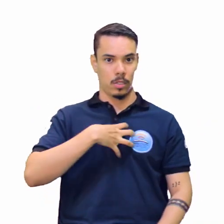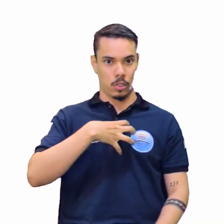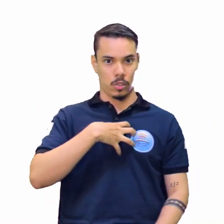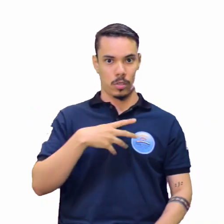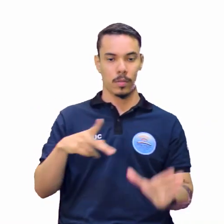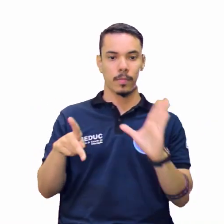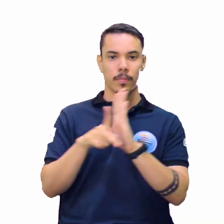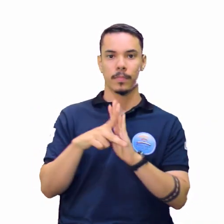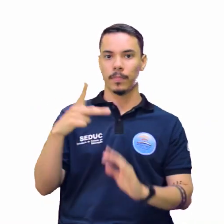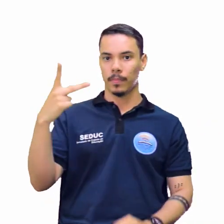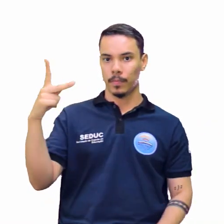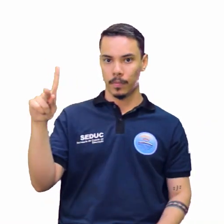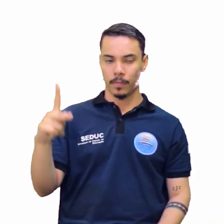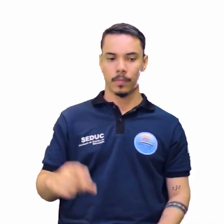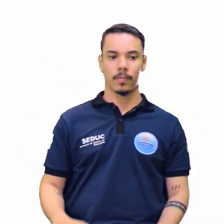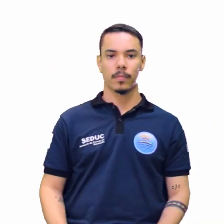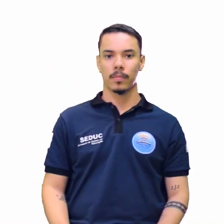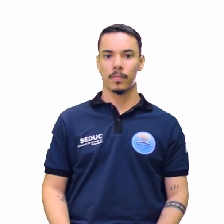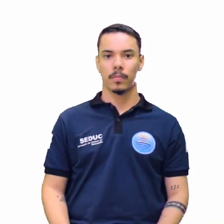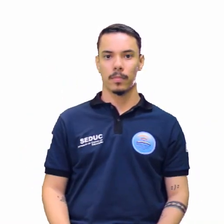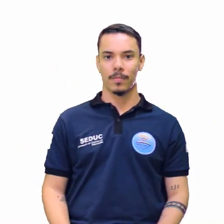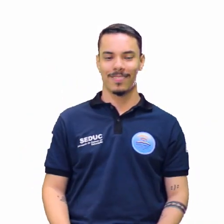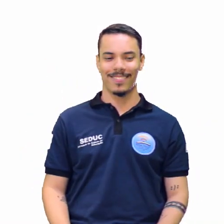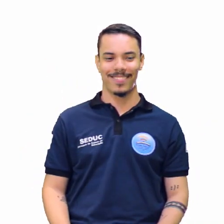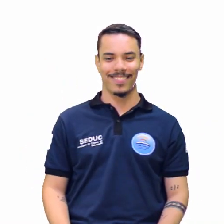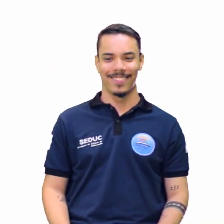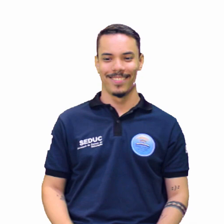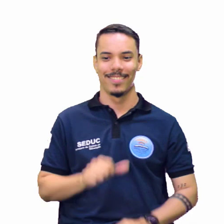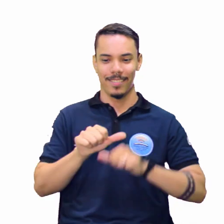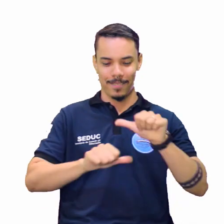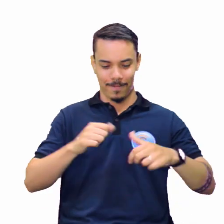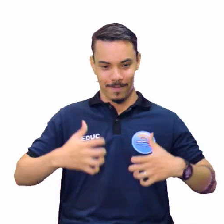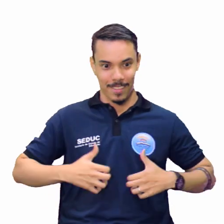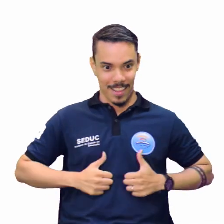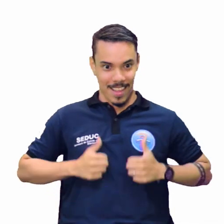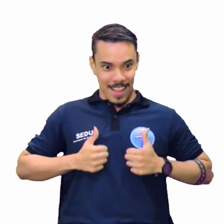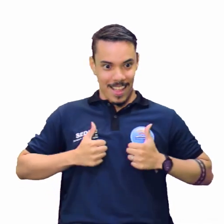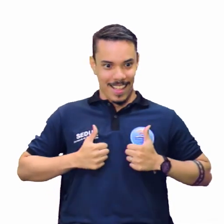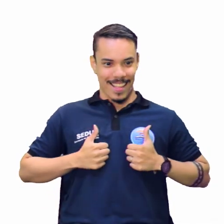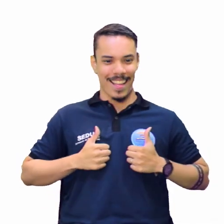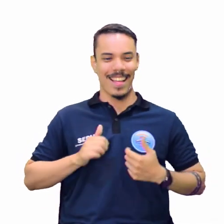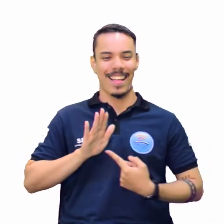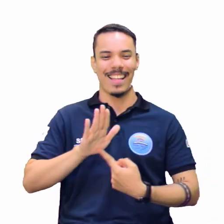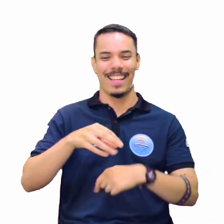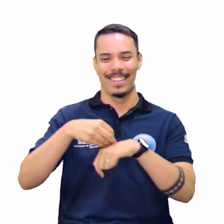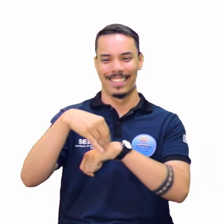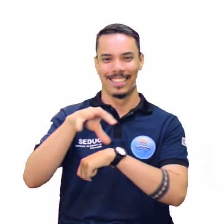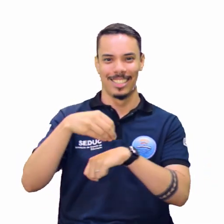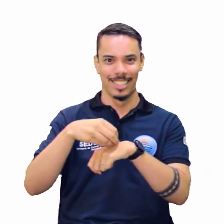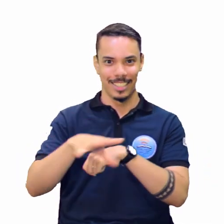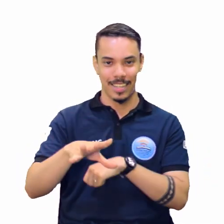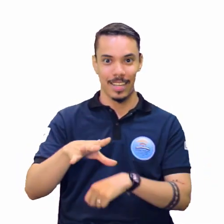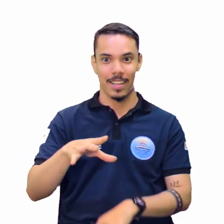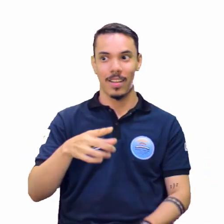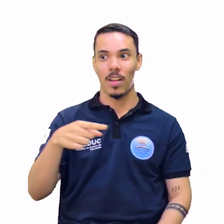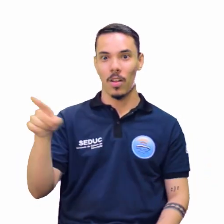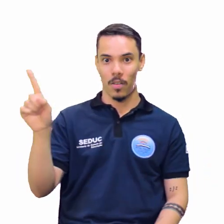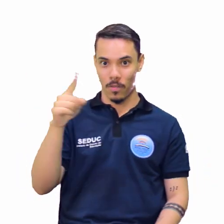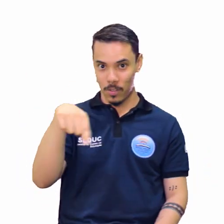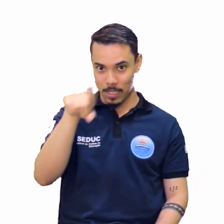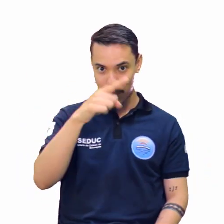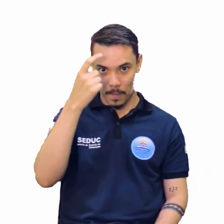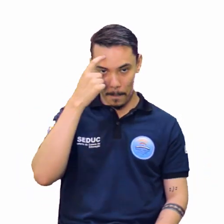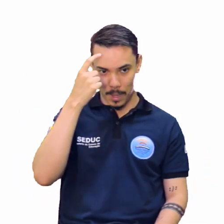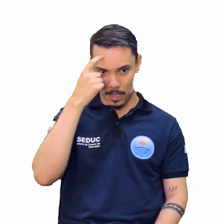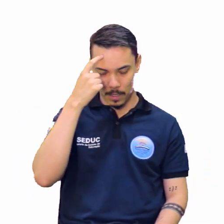que levou vamos dizer levou o ego ó já tô dando dica demais vamos lá pensa que Enquanto vocês